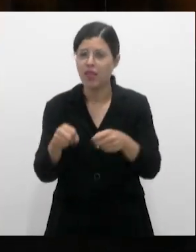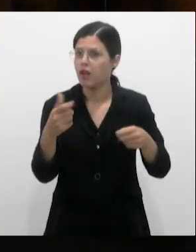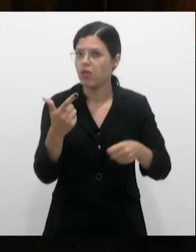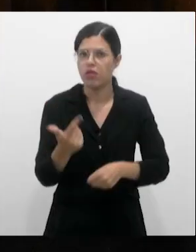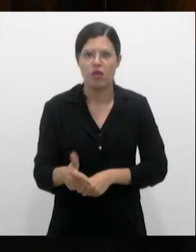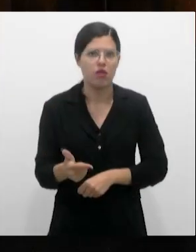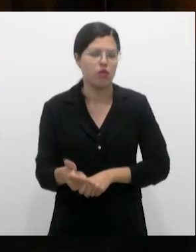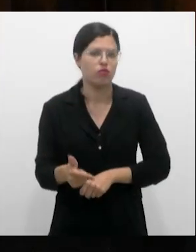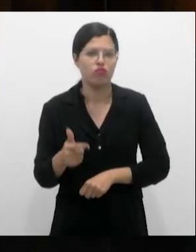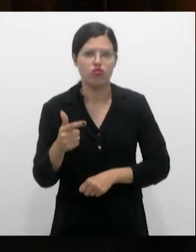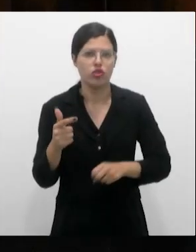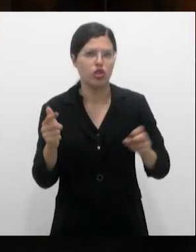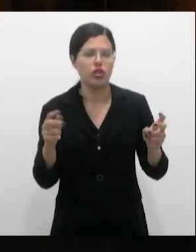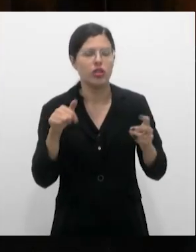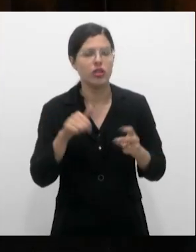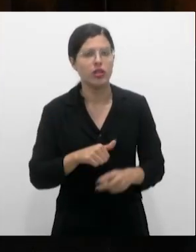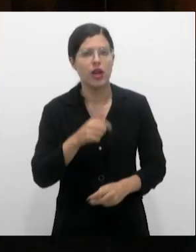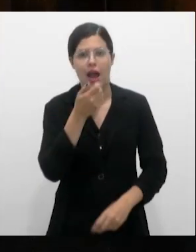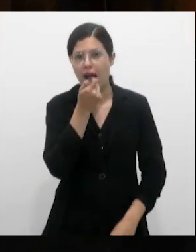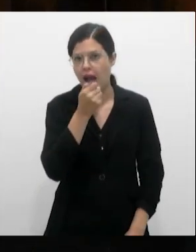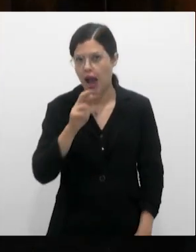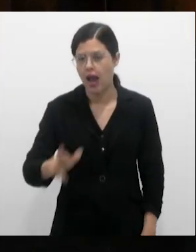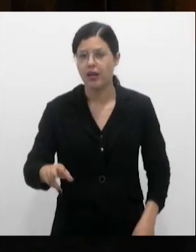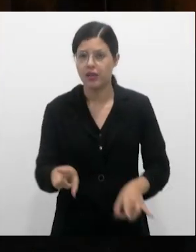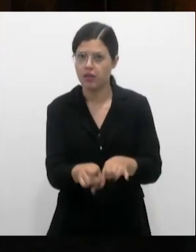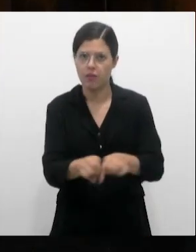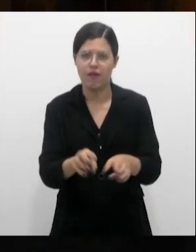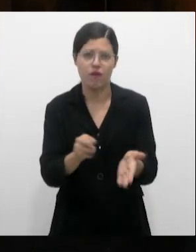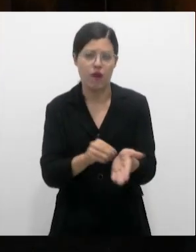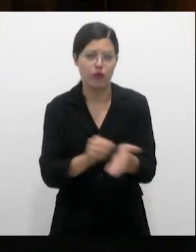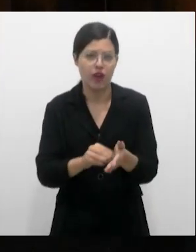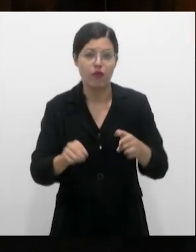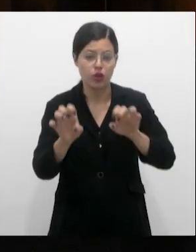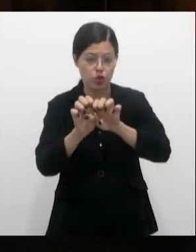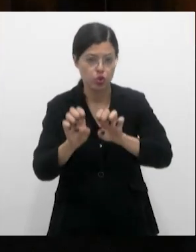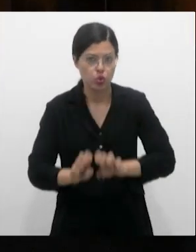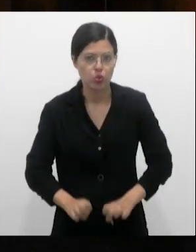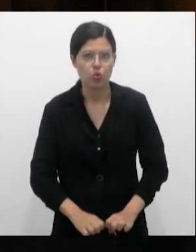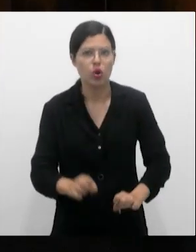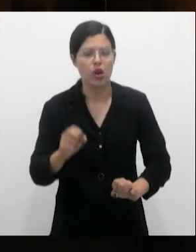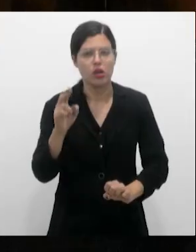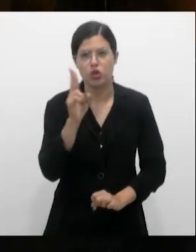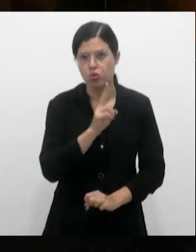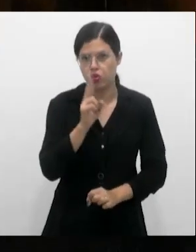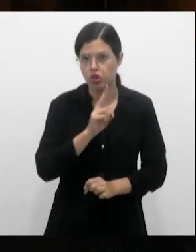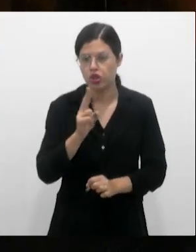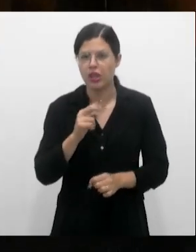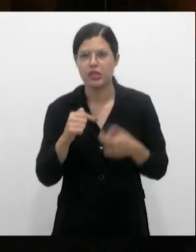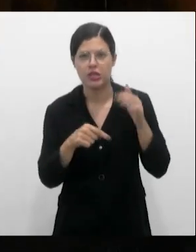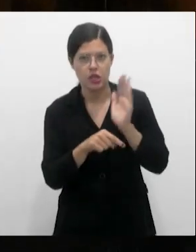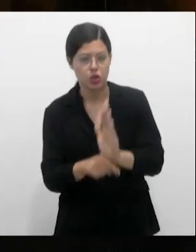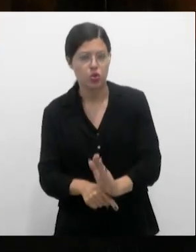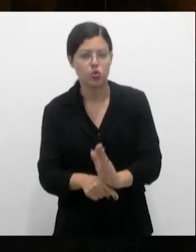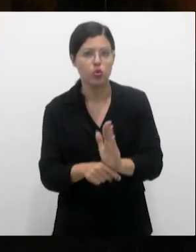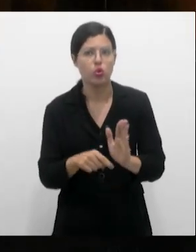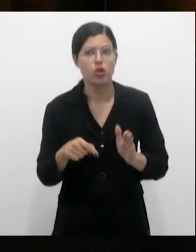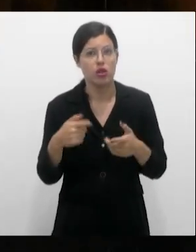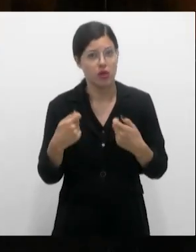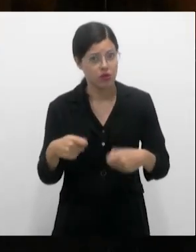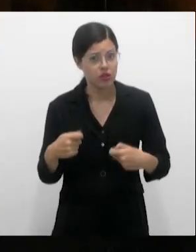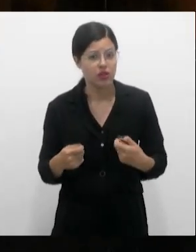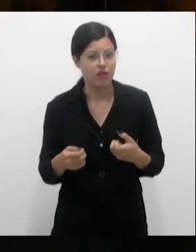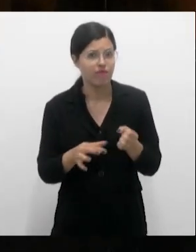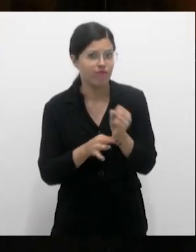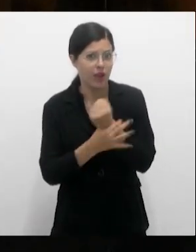adequada, nem estrutura de primeiros socorros. A travessia, que deveria garantir dignidade e